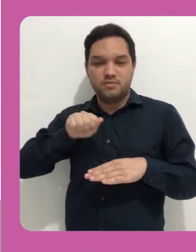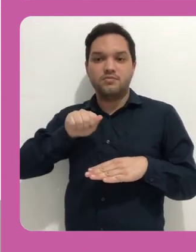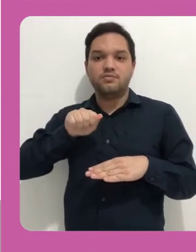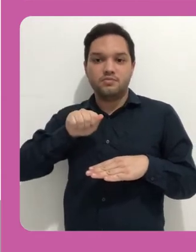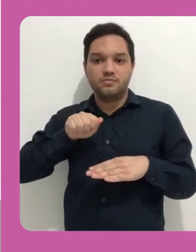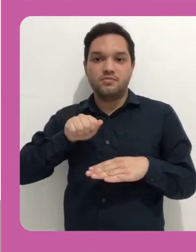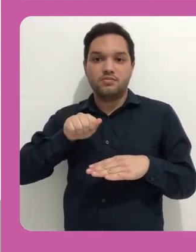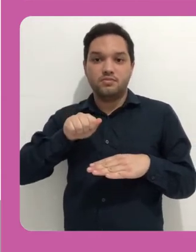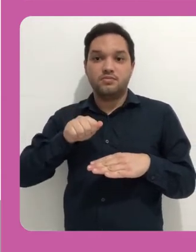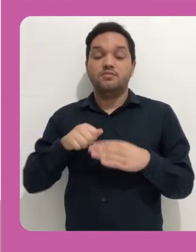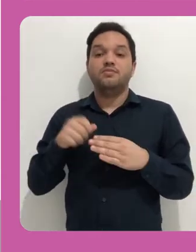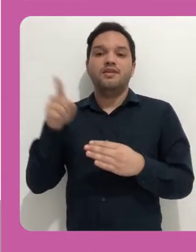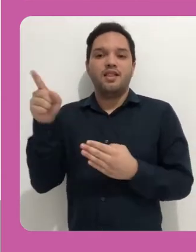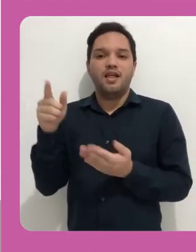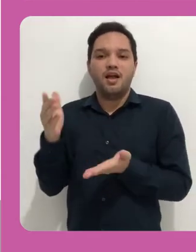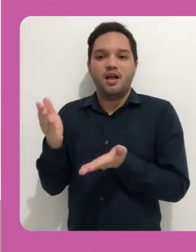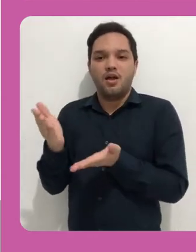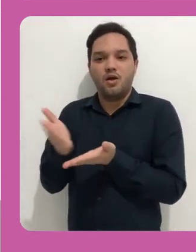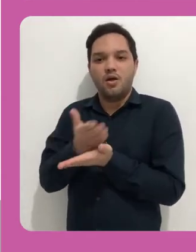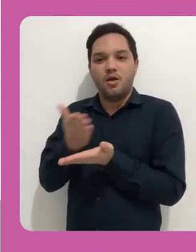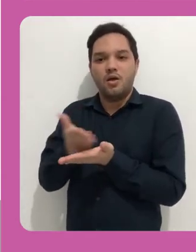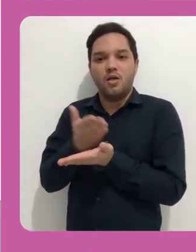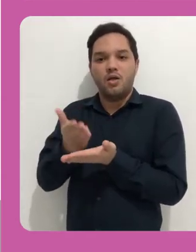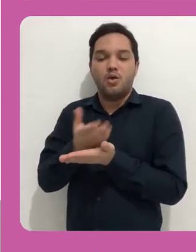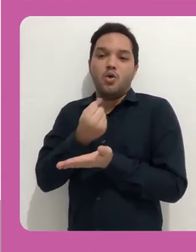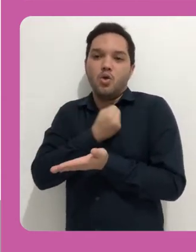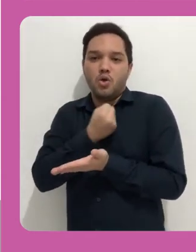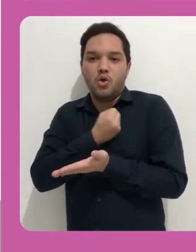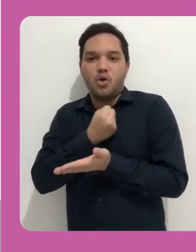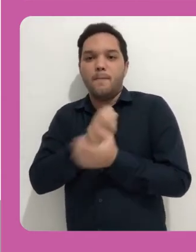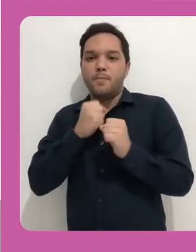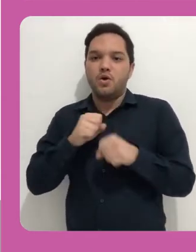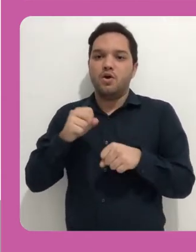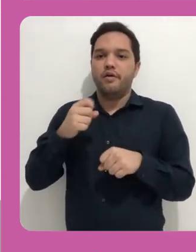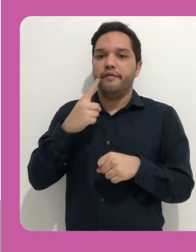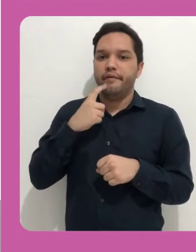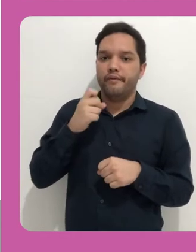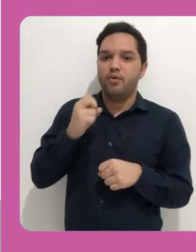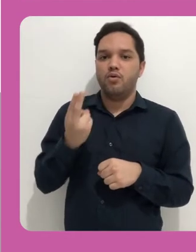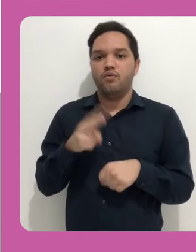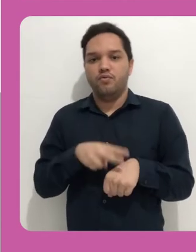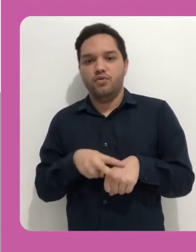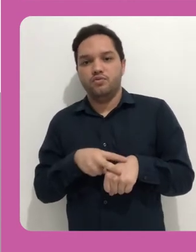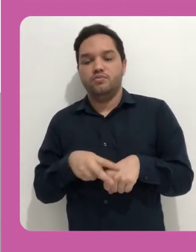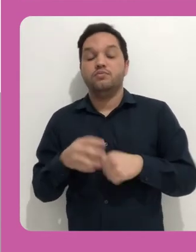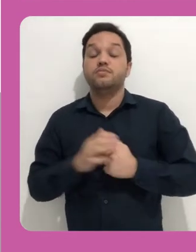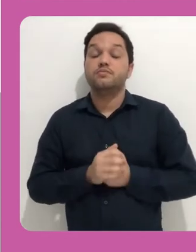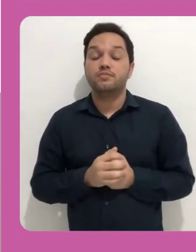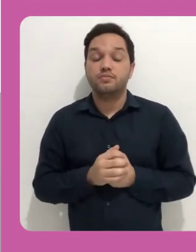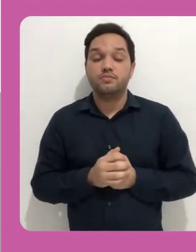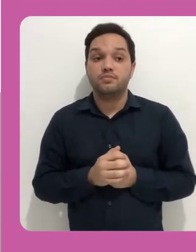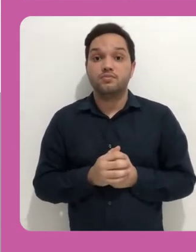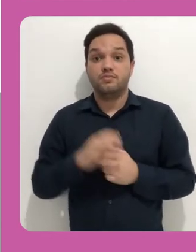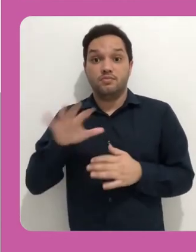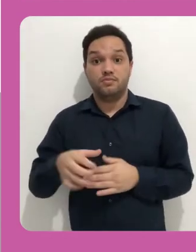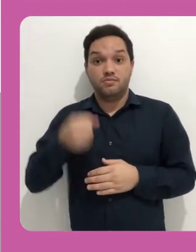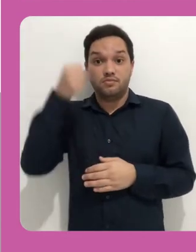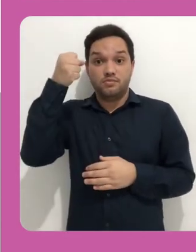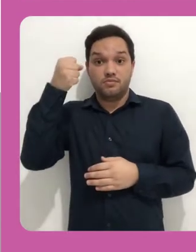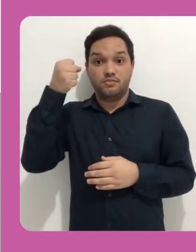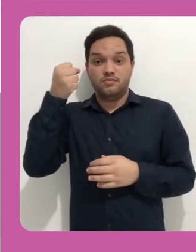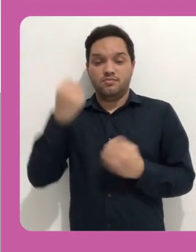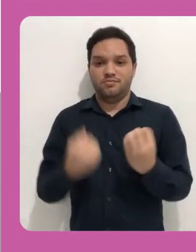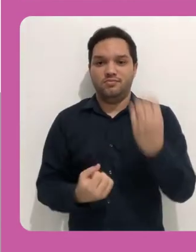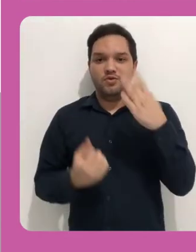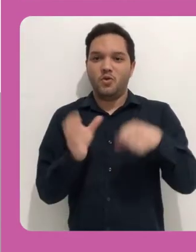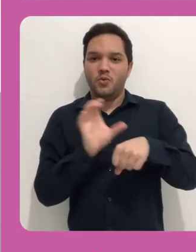verde. Bom, assim que a gente salva, aparece no curso. E quando o